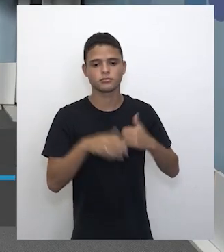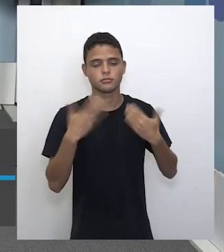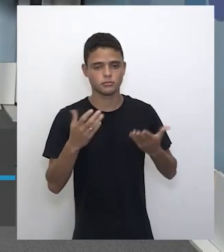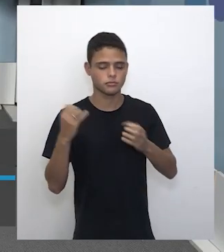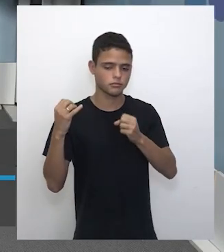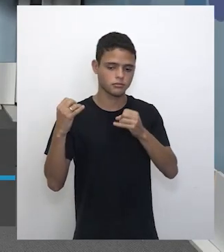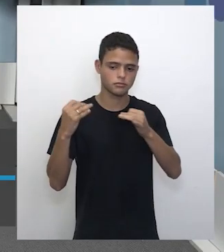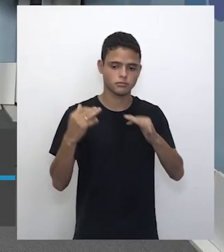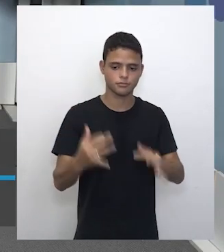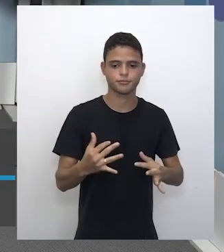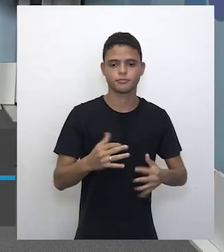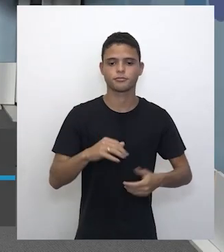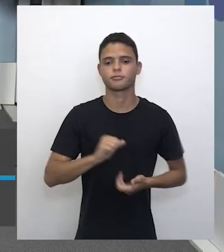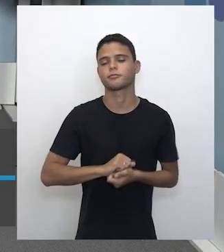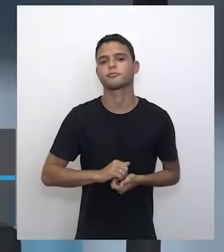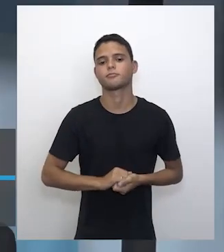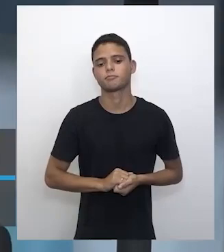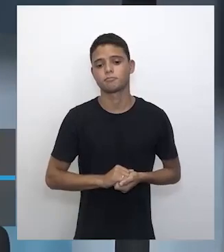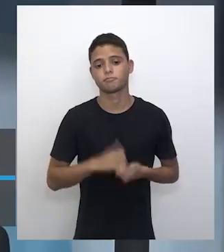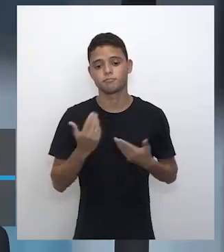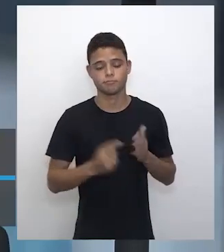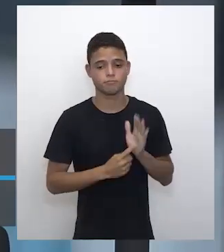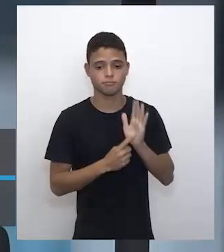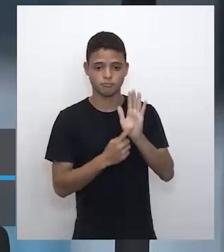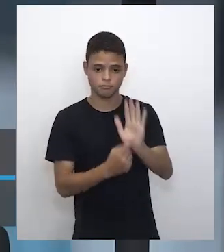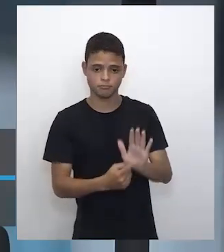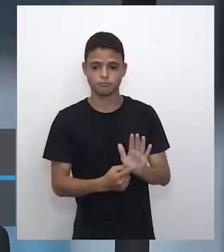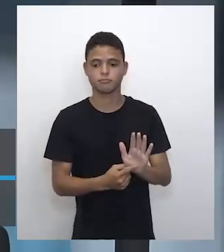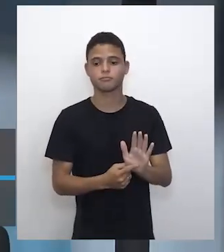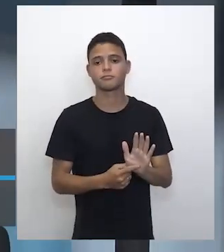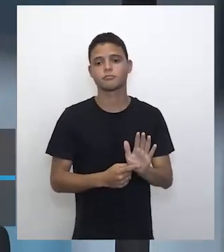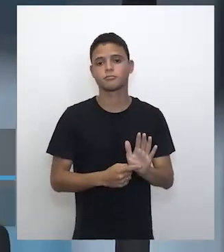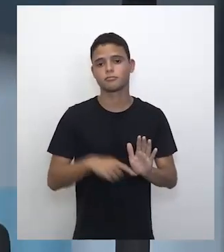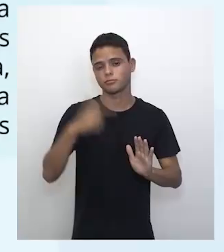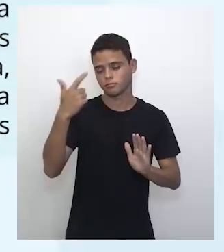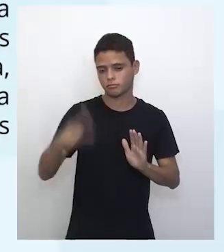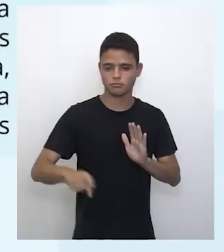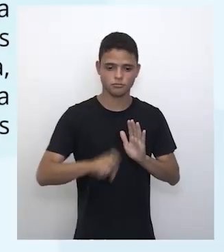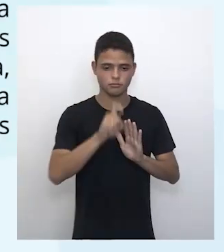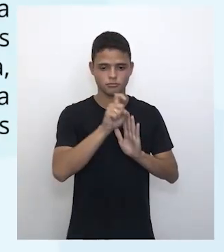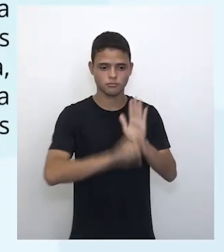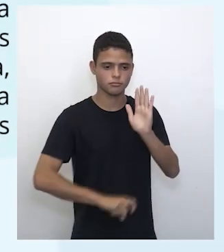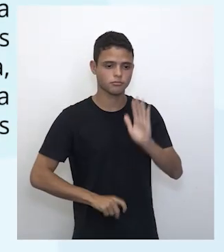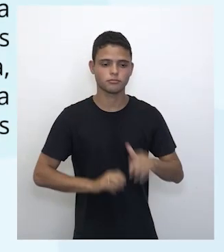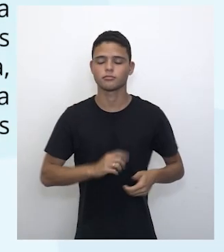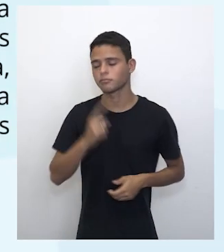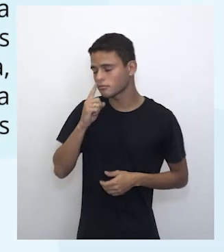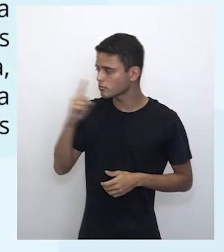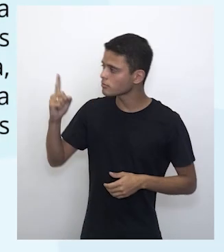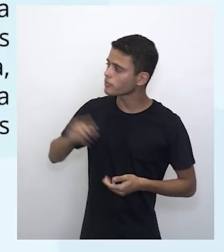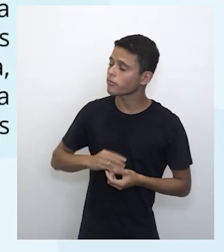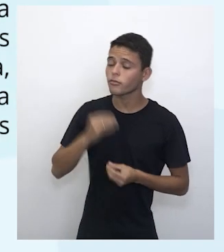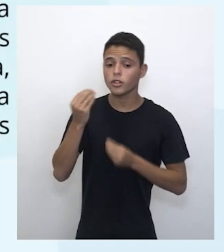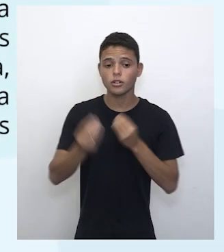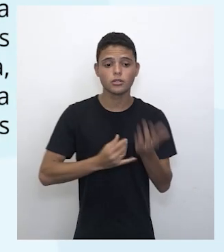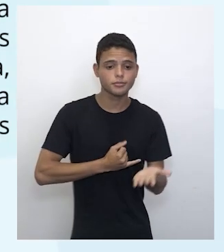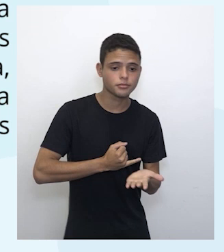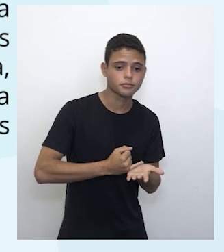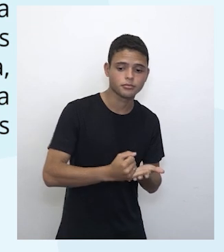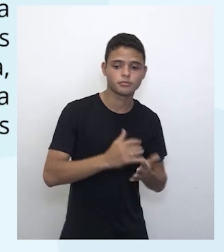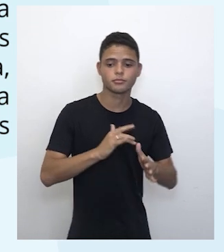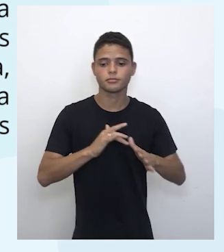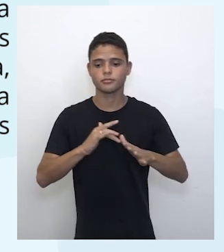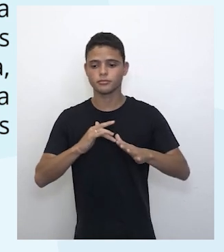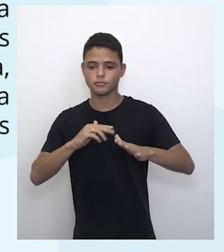explicação, né? Isso. Então, expondo para a gente. Vamos ler mais um parágrafo. Com a introdução de redes